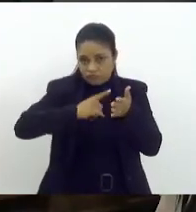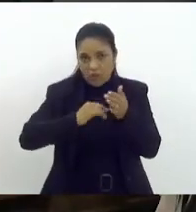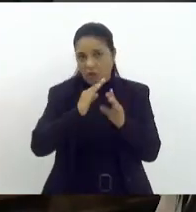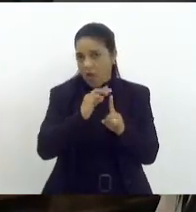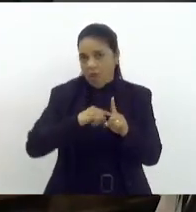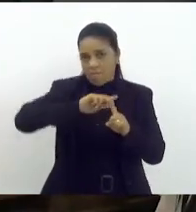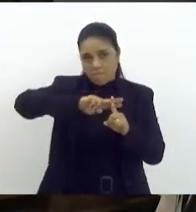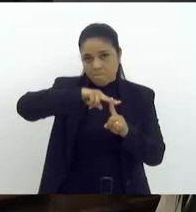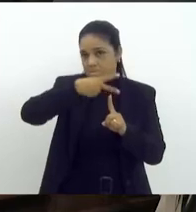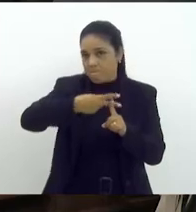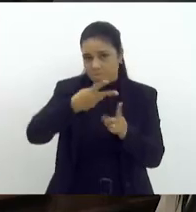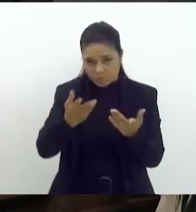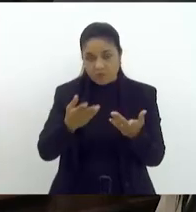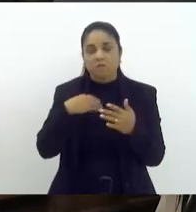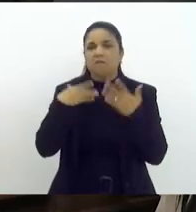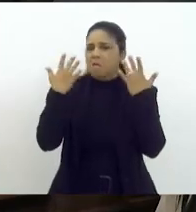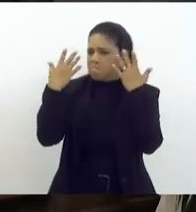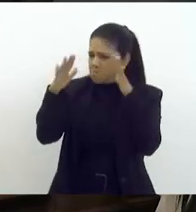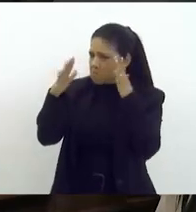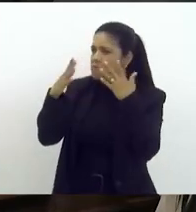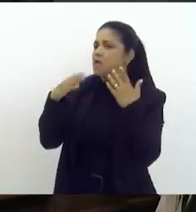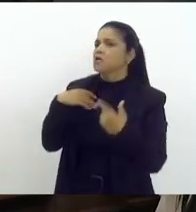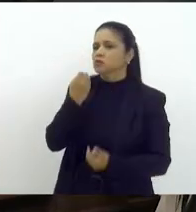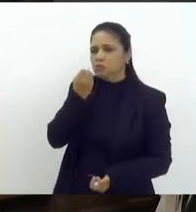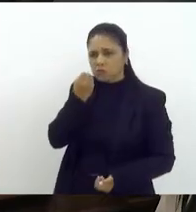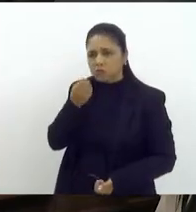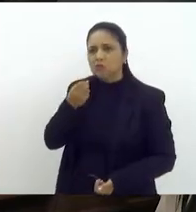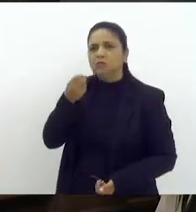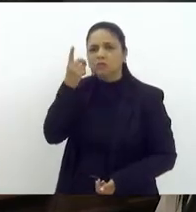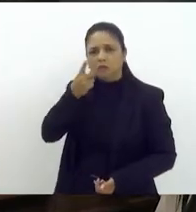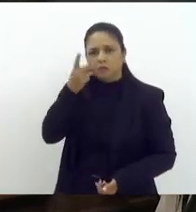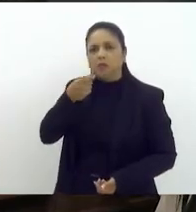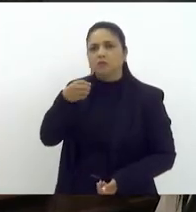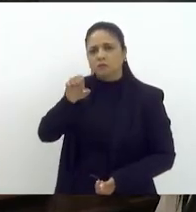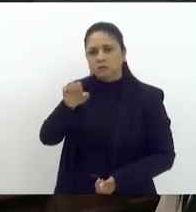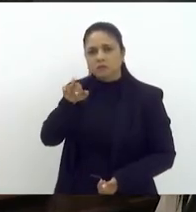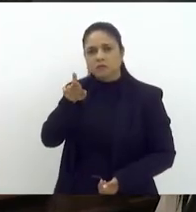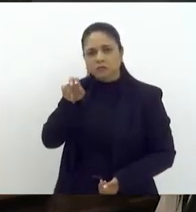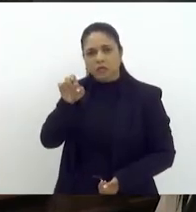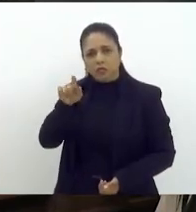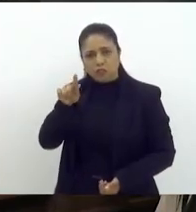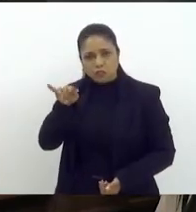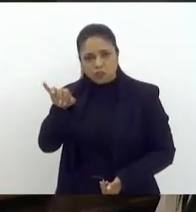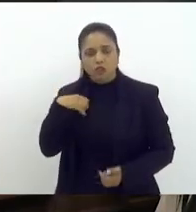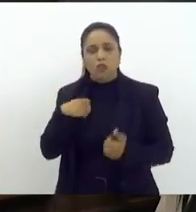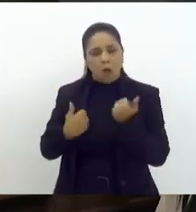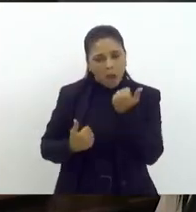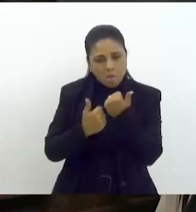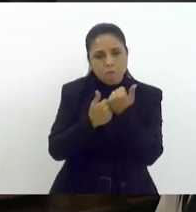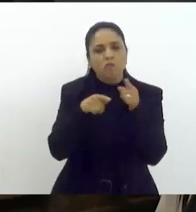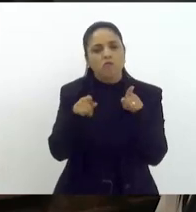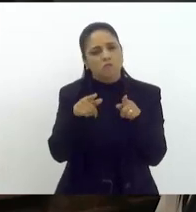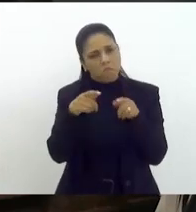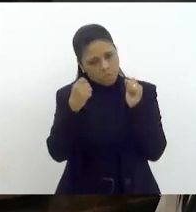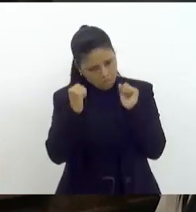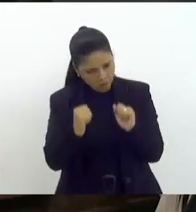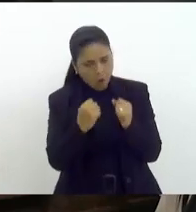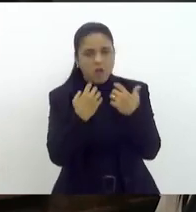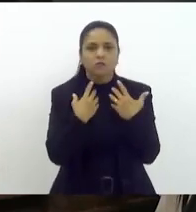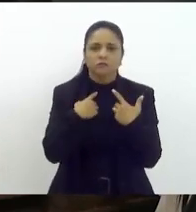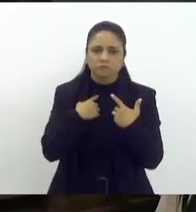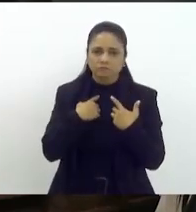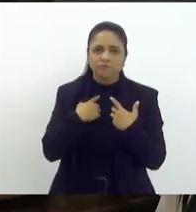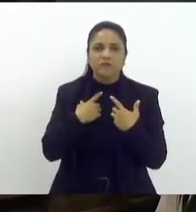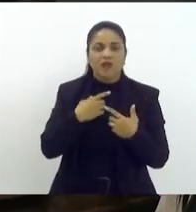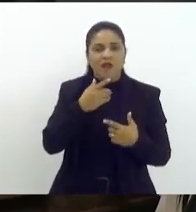Parabéns Dr Serginho Presidente é Conte com o nosso apoio nesse sentido que é água e esgoto é uma